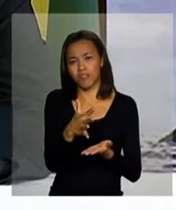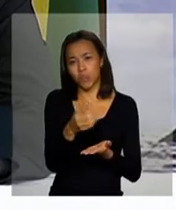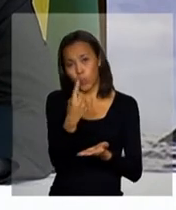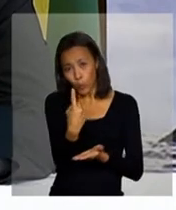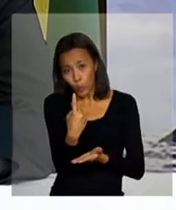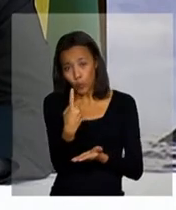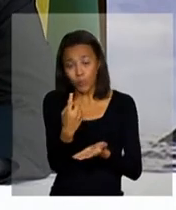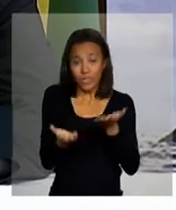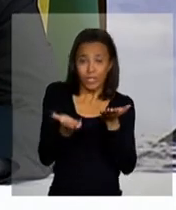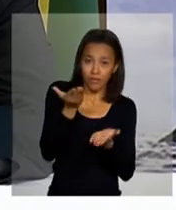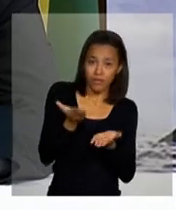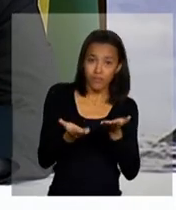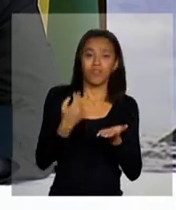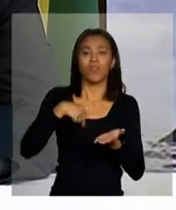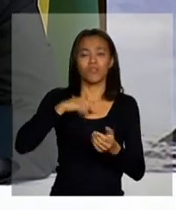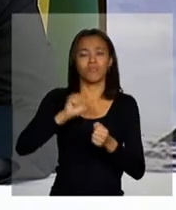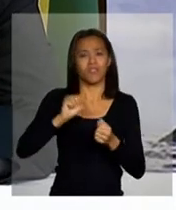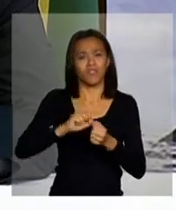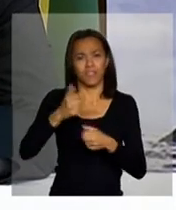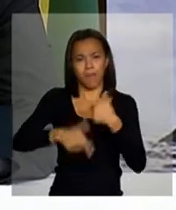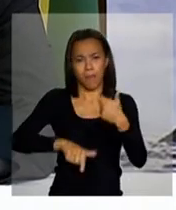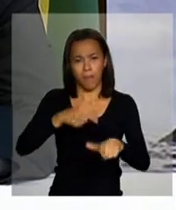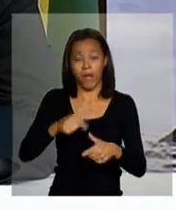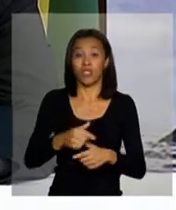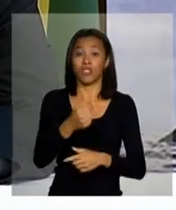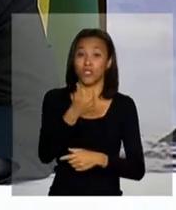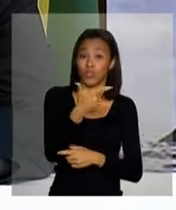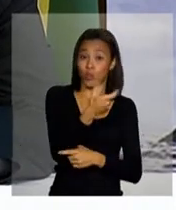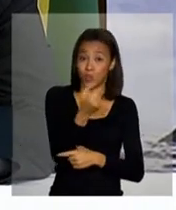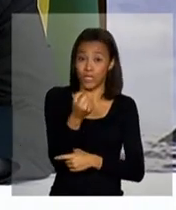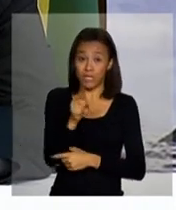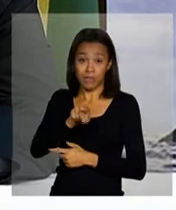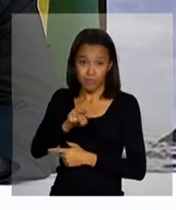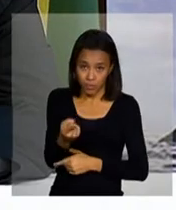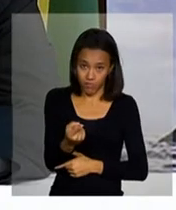1 quilo, nós temos que produzir 200 mil toneladas.